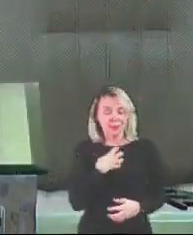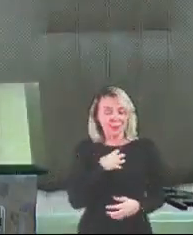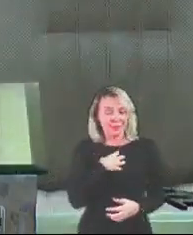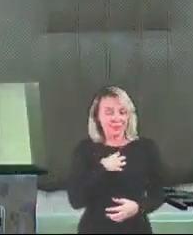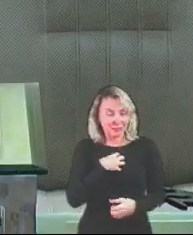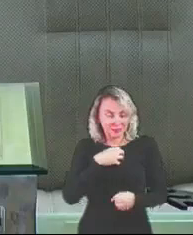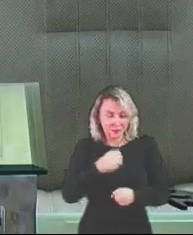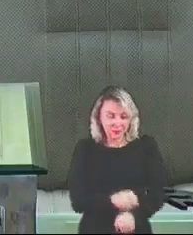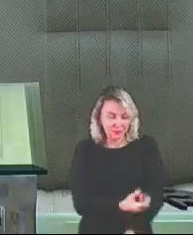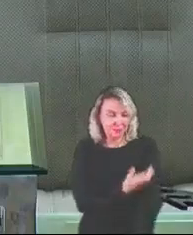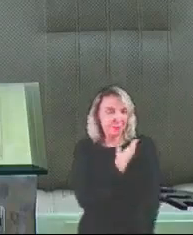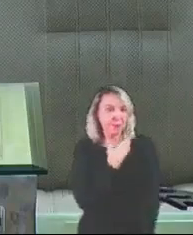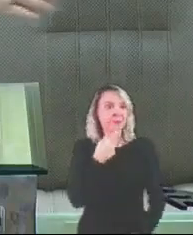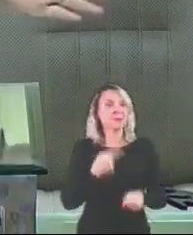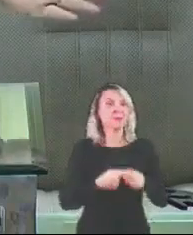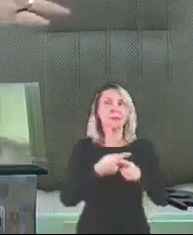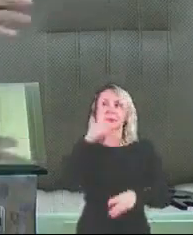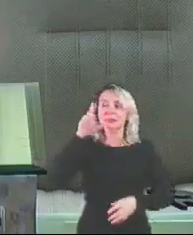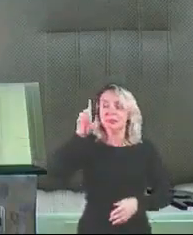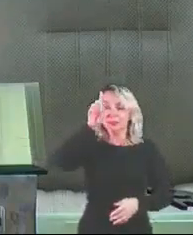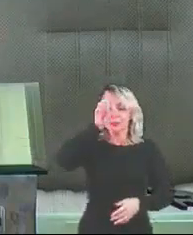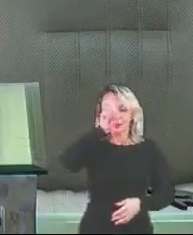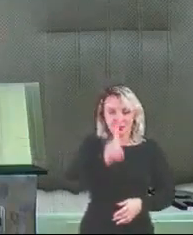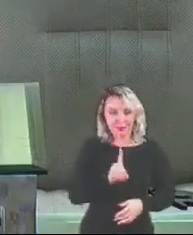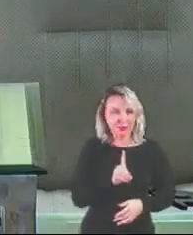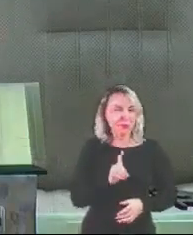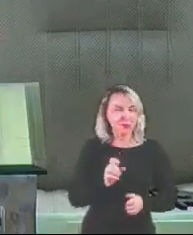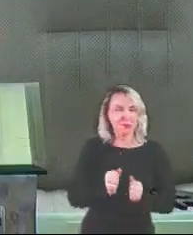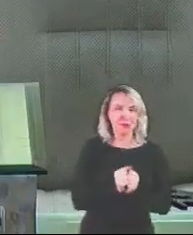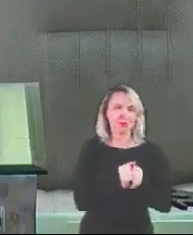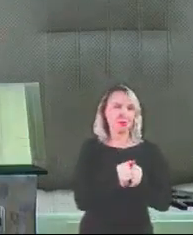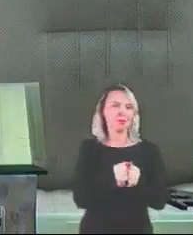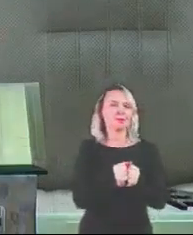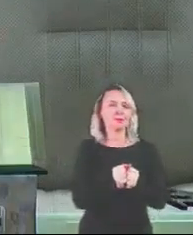Deus está presente dentro do templo. Glórias a Jesus.